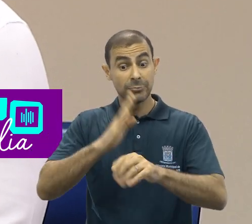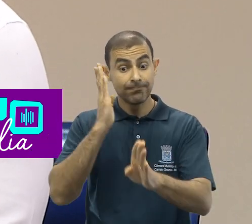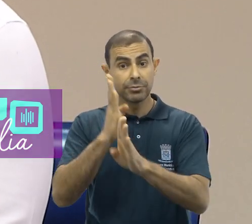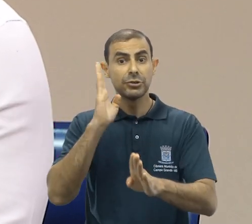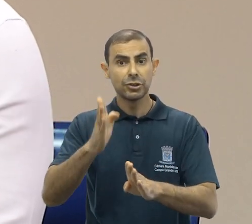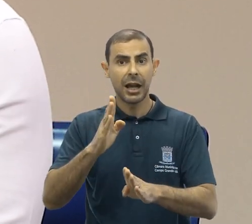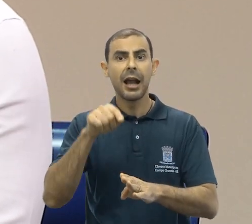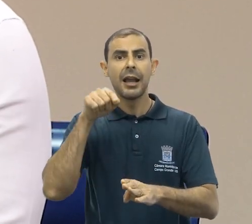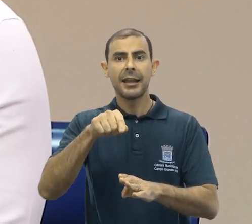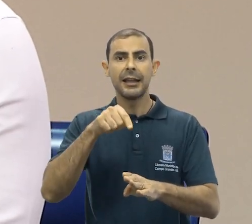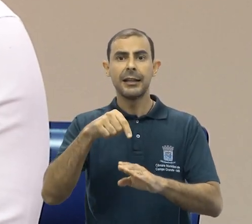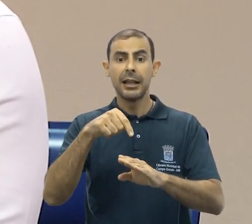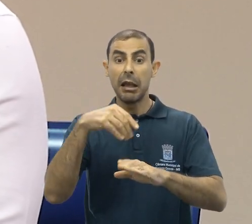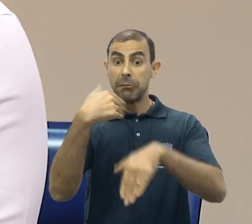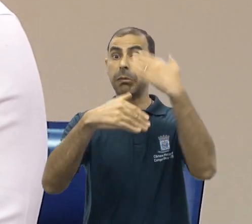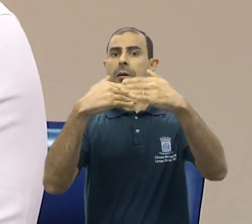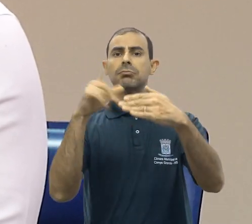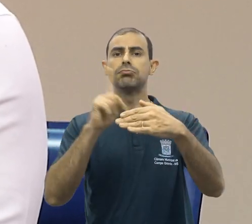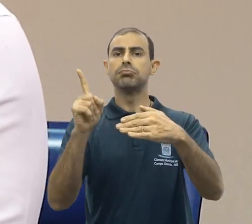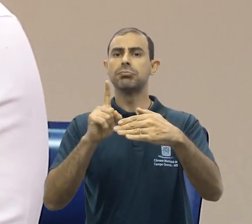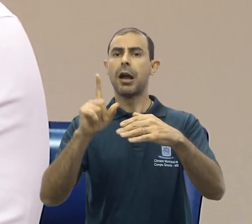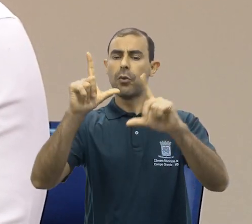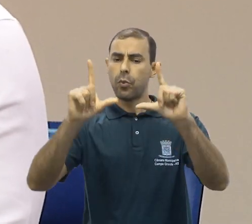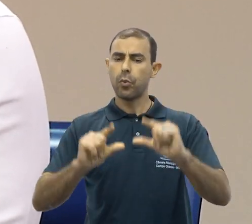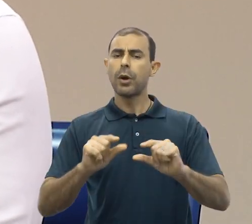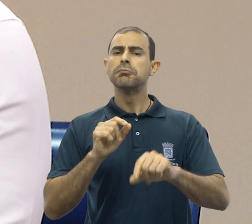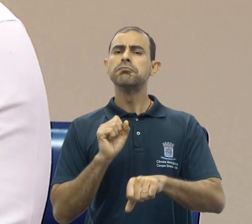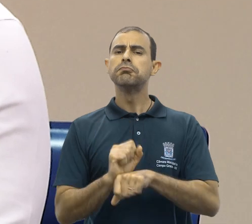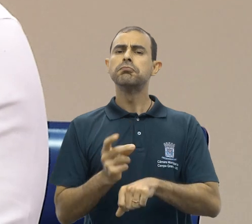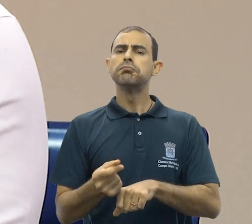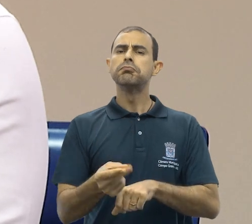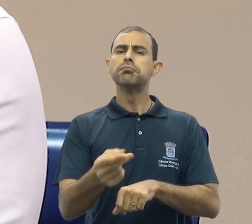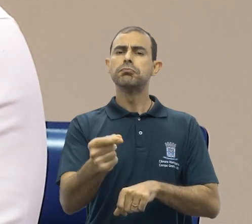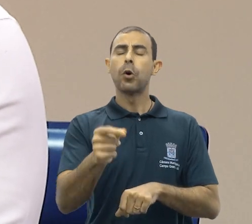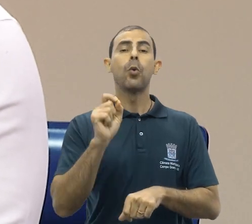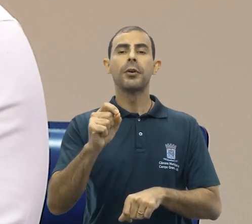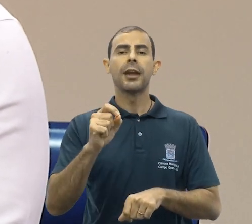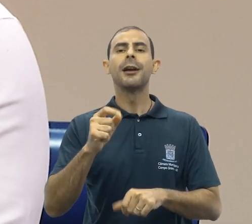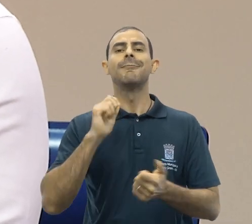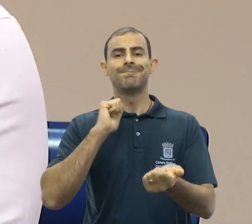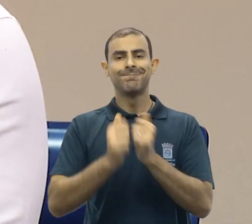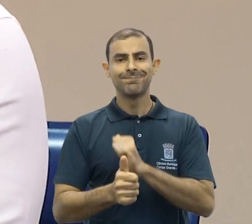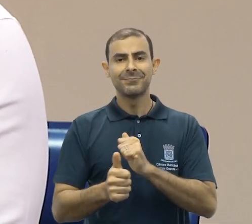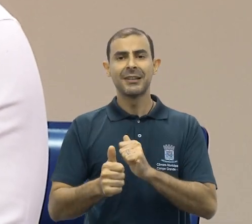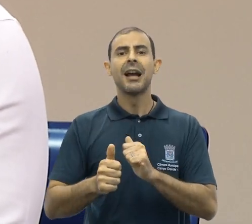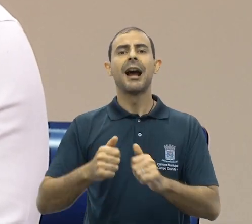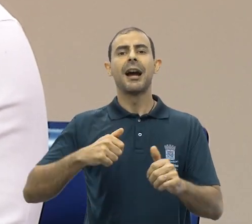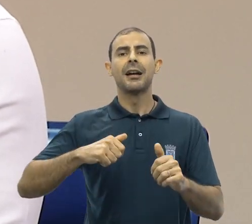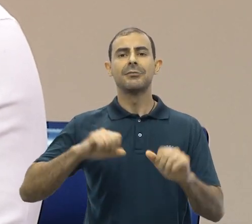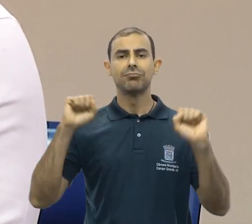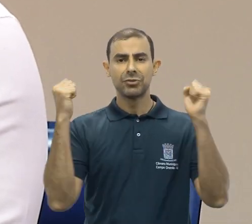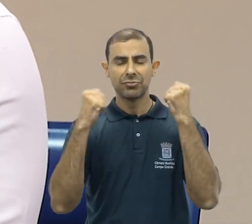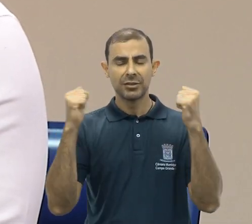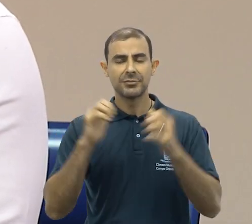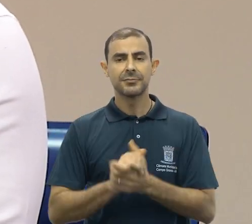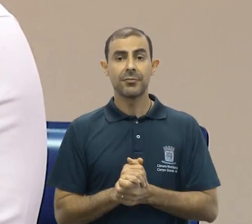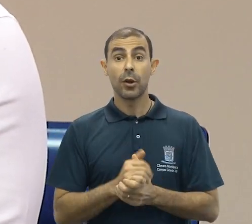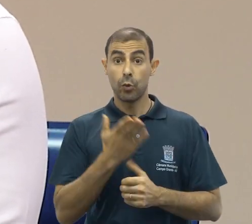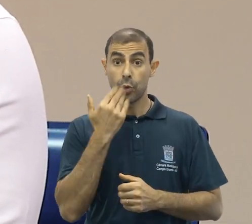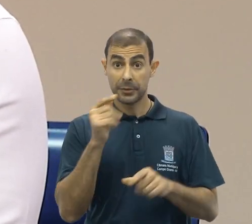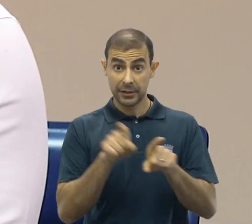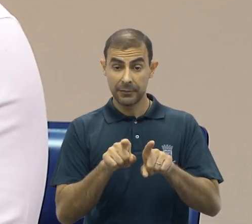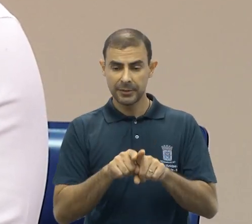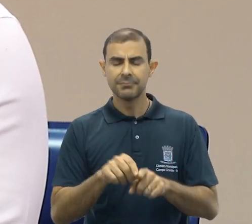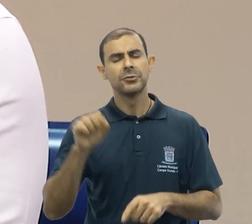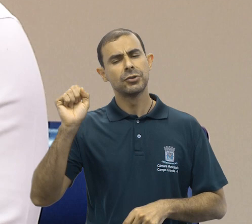previne que o paciente piore e fique acamado, fique na cadeira de roda. A gente sabe que e alimentação também, doutor?